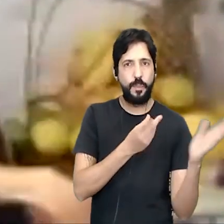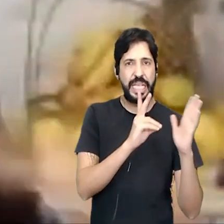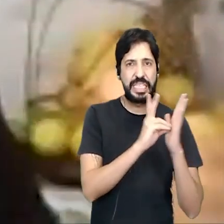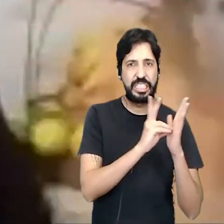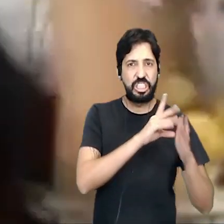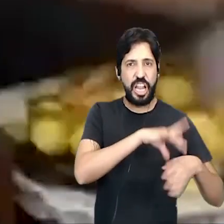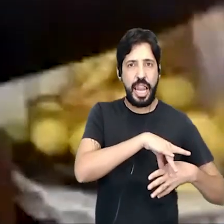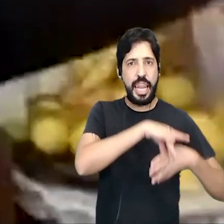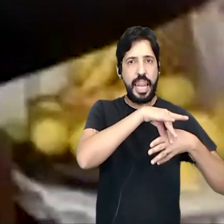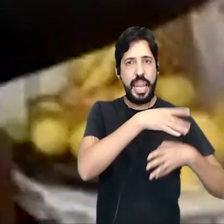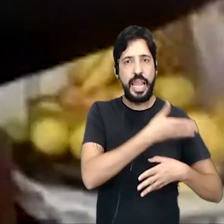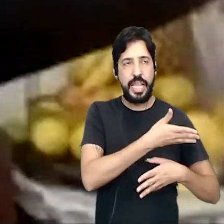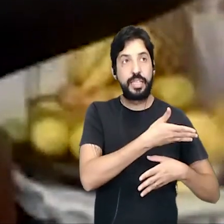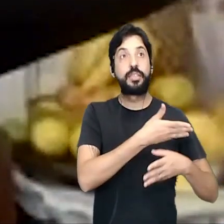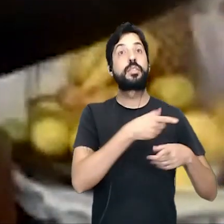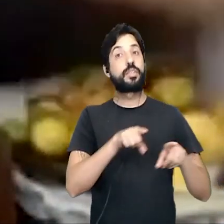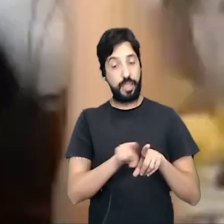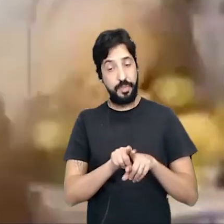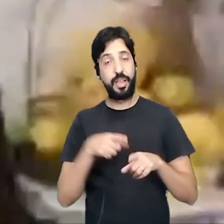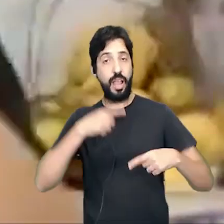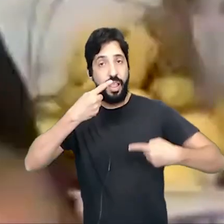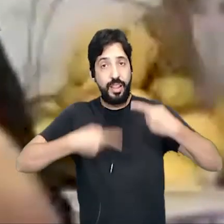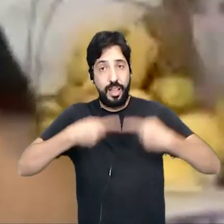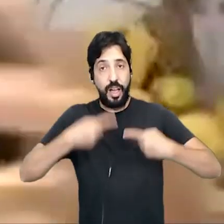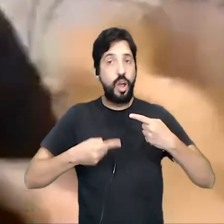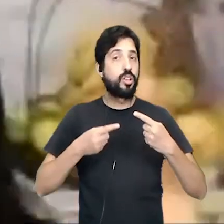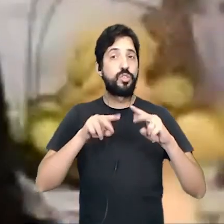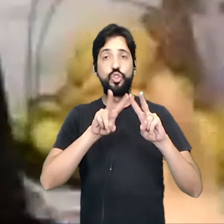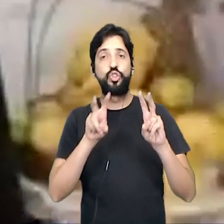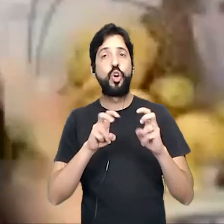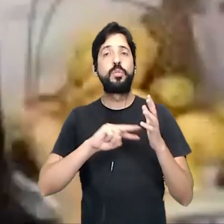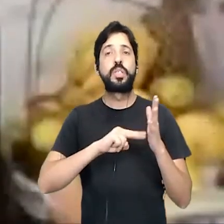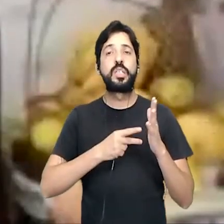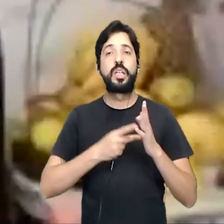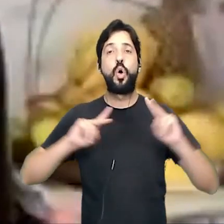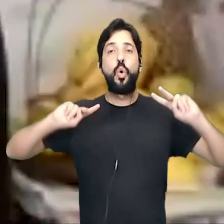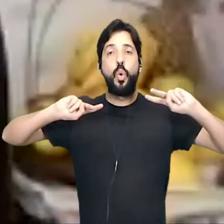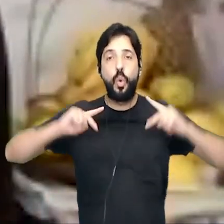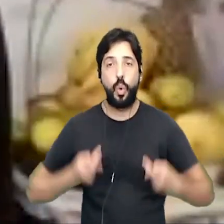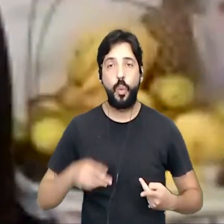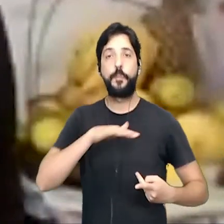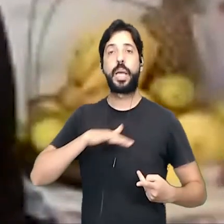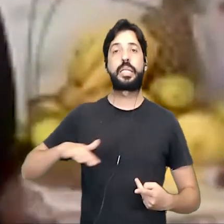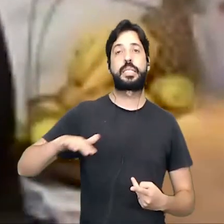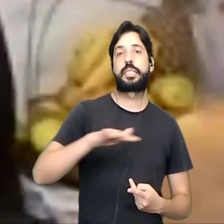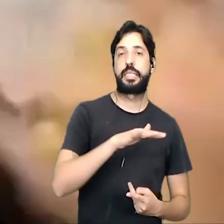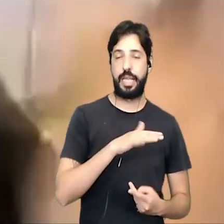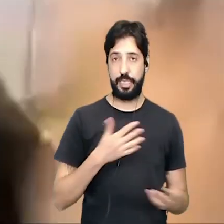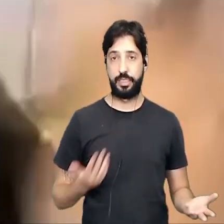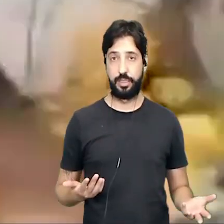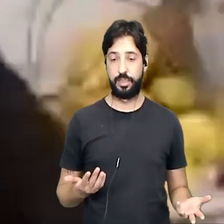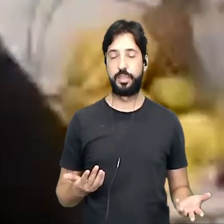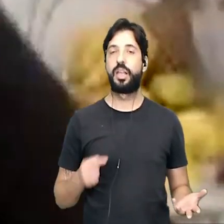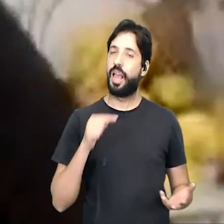líder indígena, e, ao mesmo tempo, toda essa discussão sobre o que é a humanidade. Então, eu acho que,